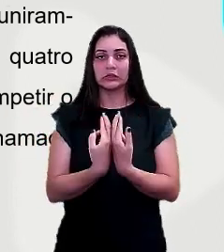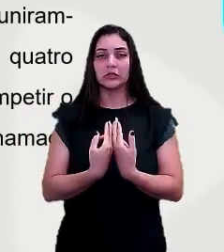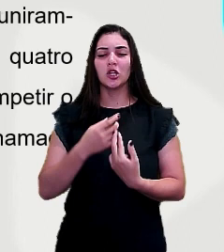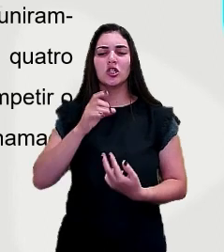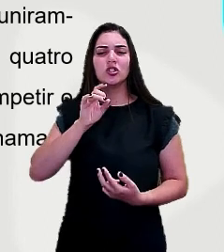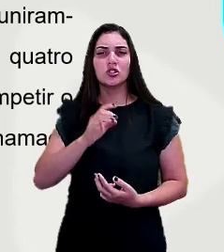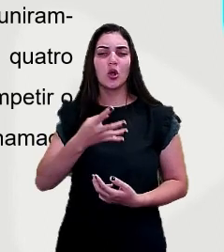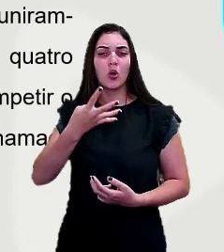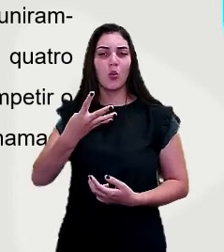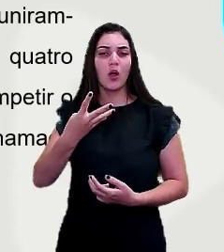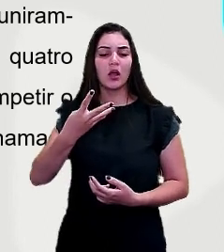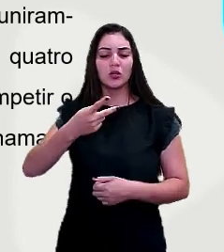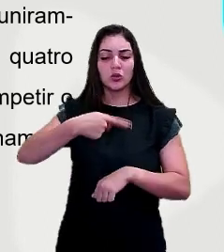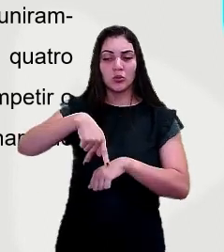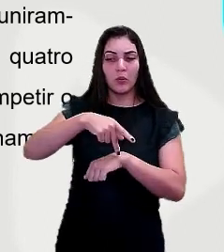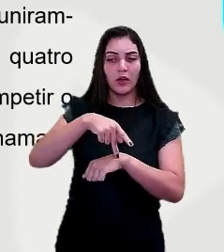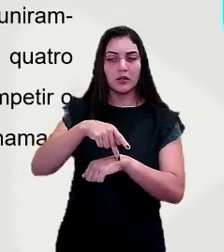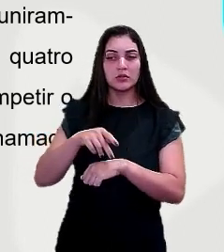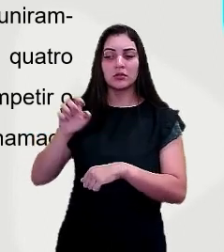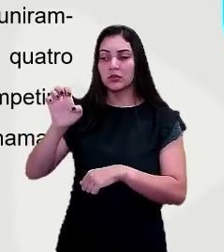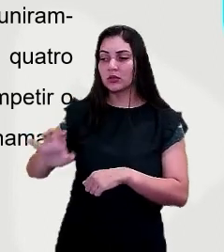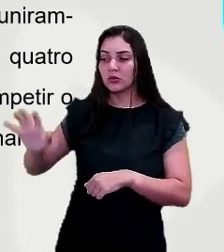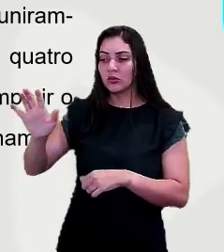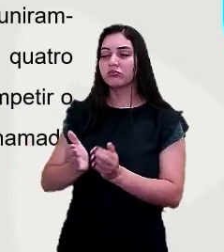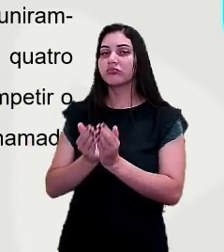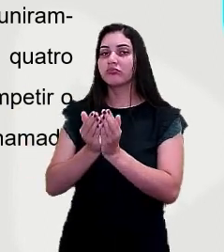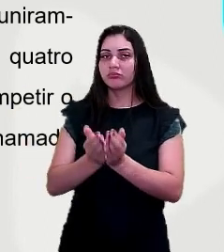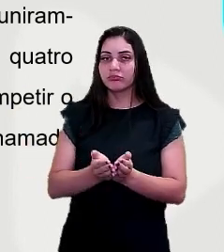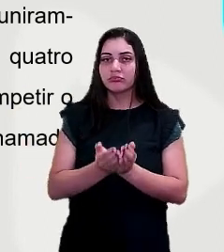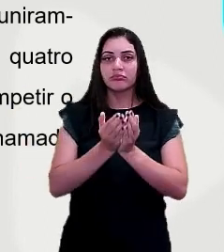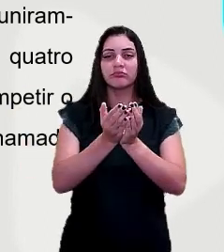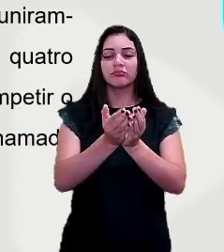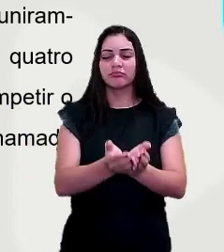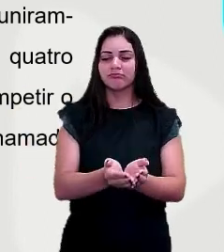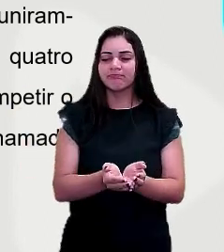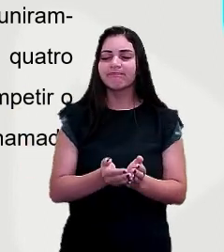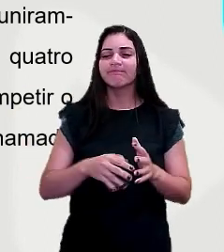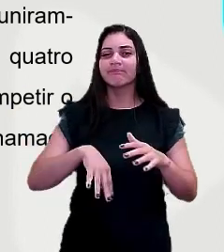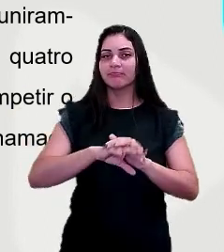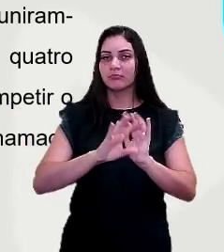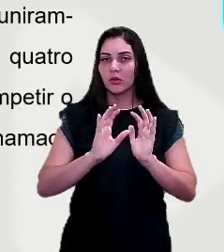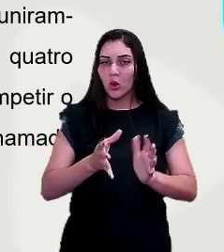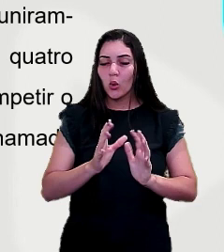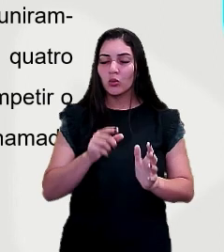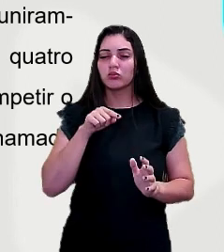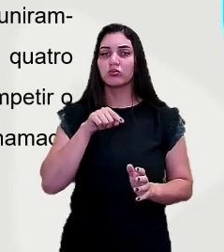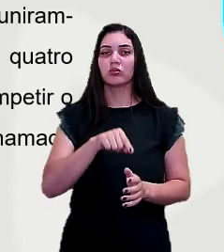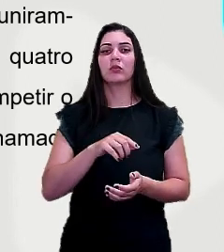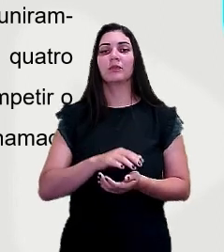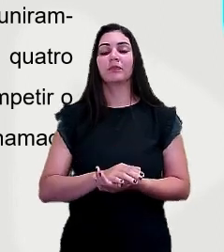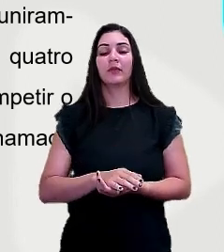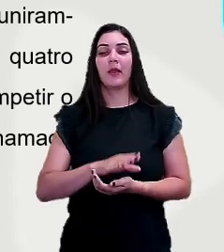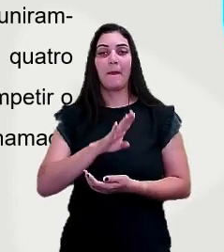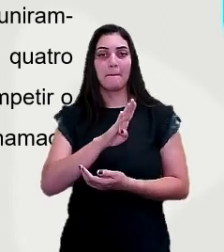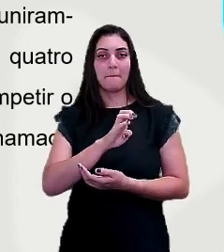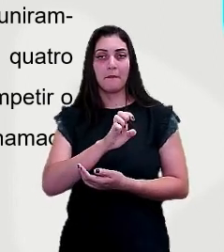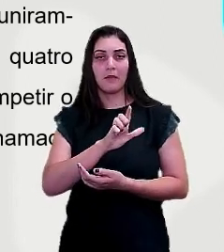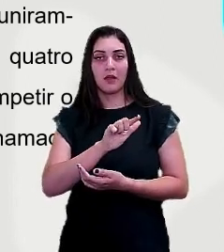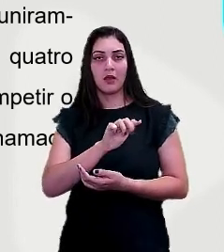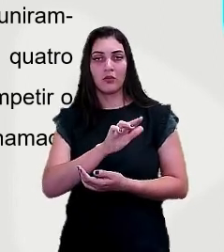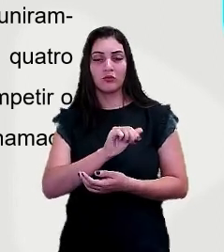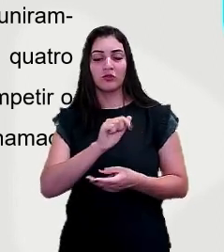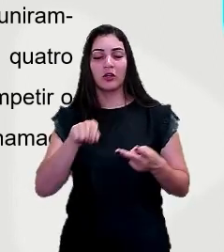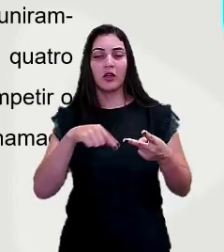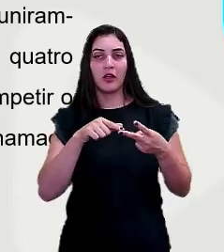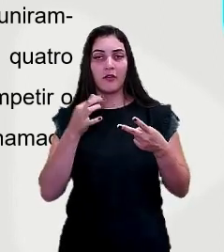países europeus atravessaram o Oceano Atlântico de navio para competir o torneio. Bélgica, França e